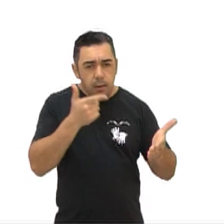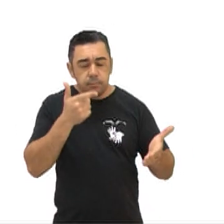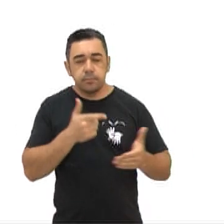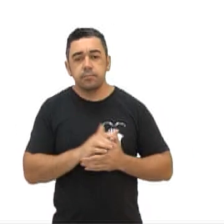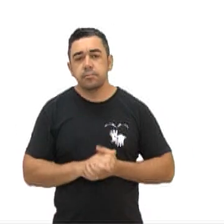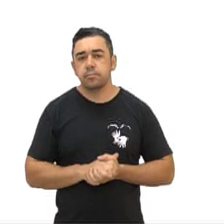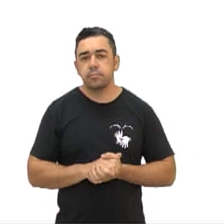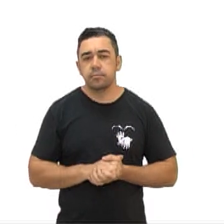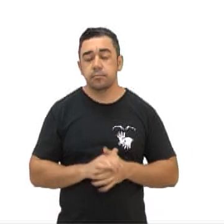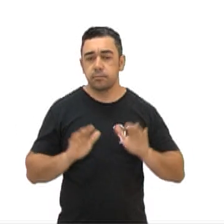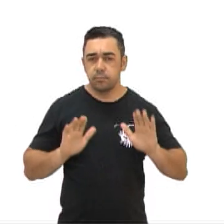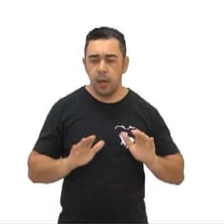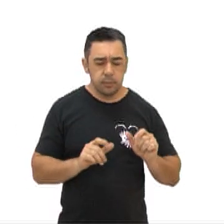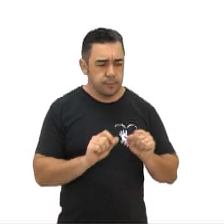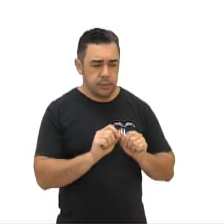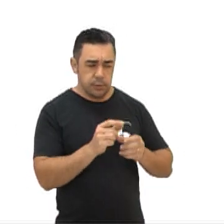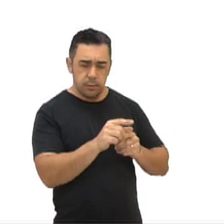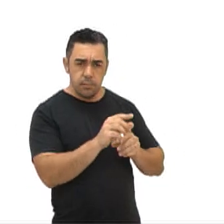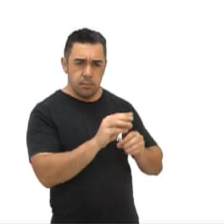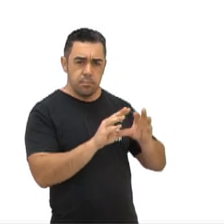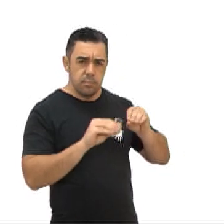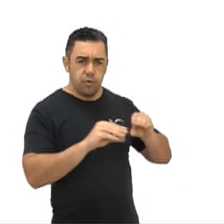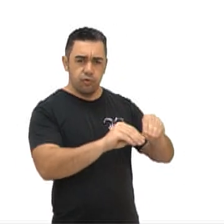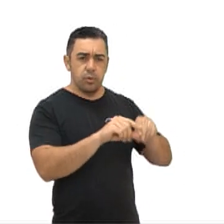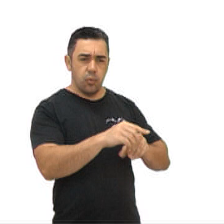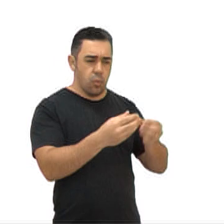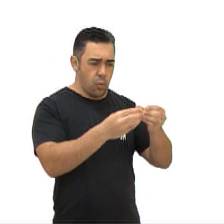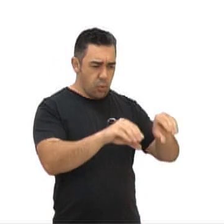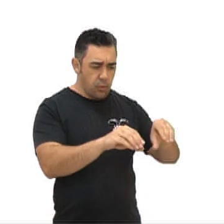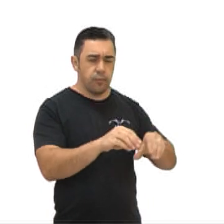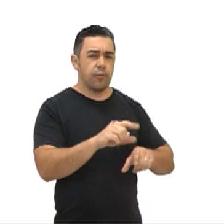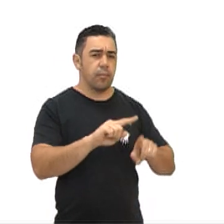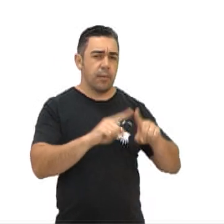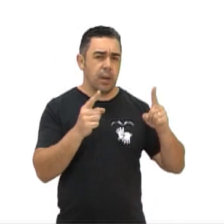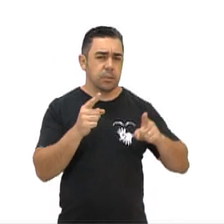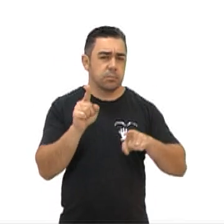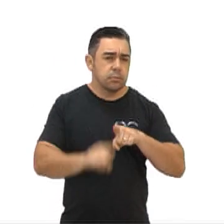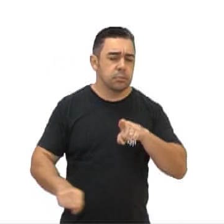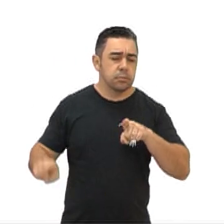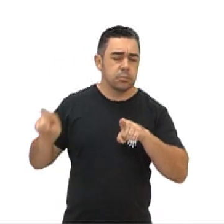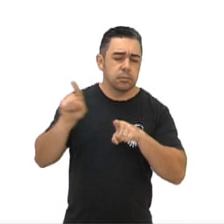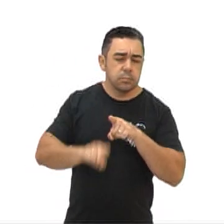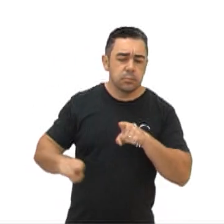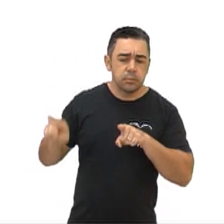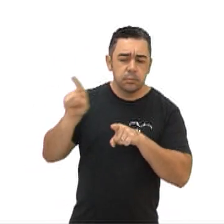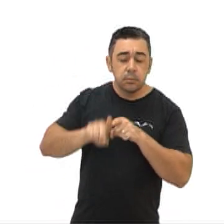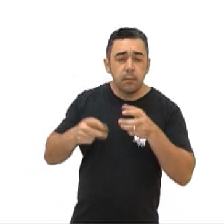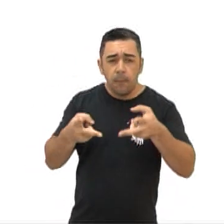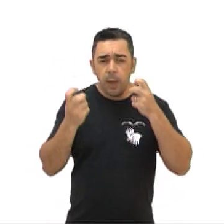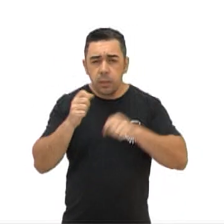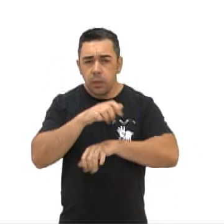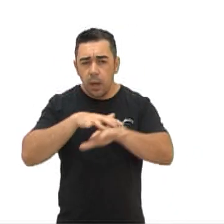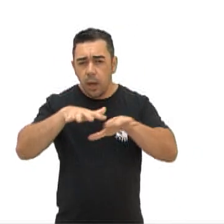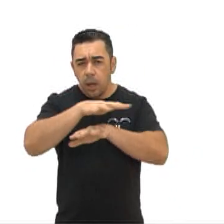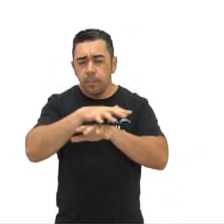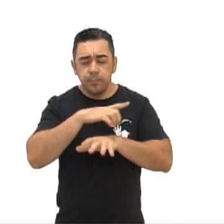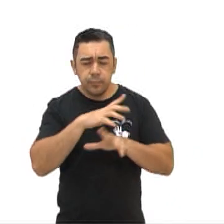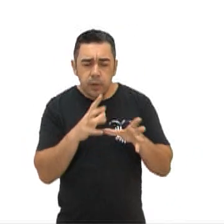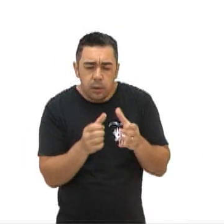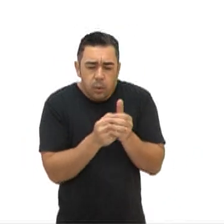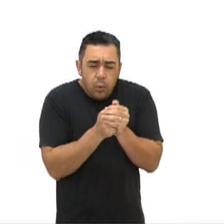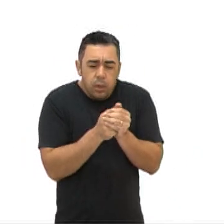Na manipulação de um ovo, um ritual sempre se observa. Há um jeito recolhido e